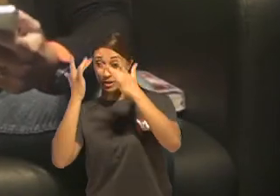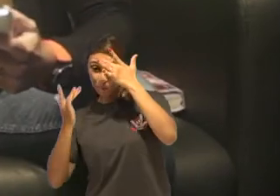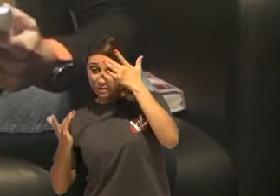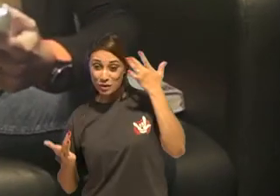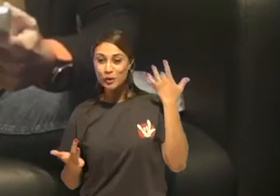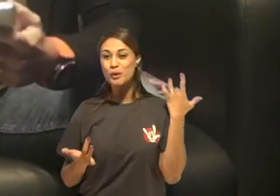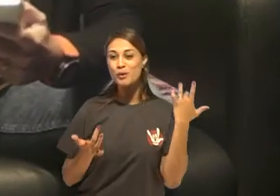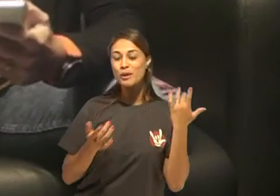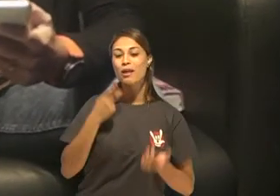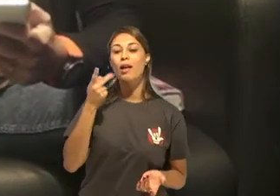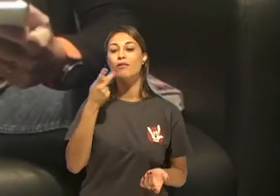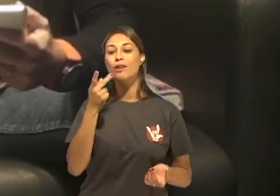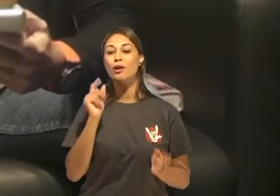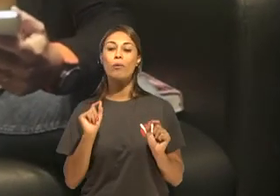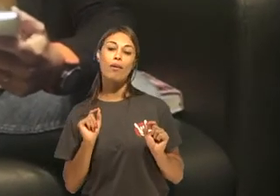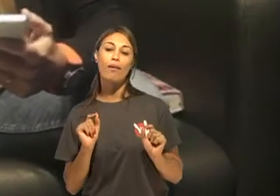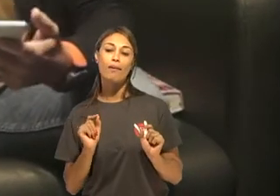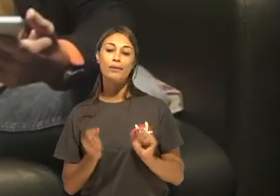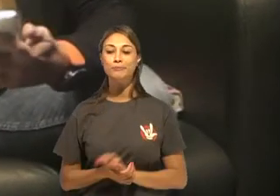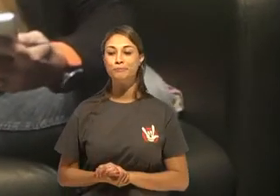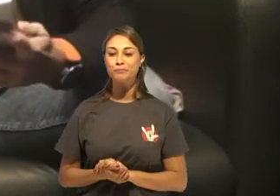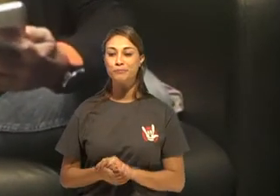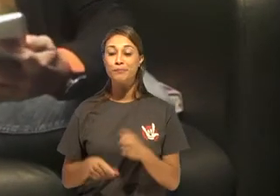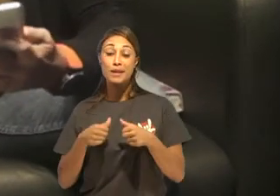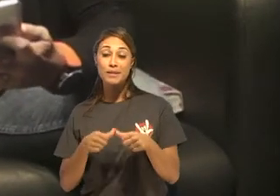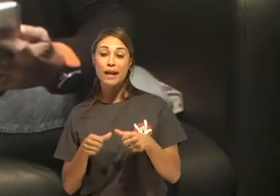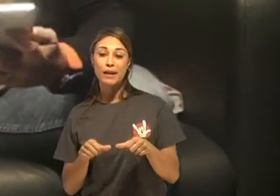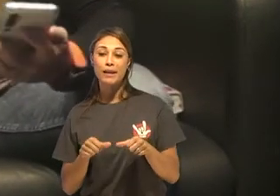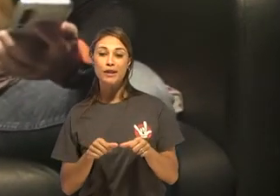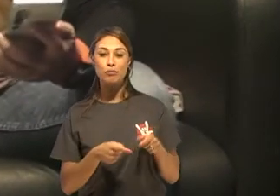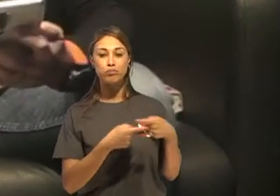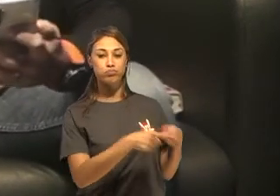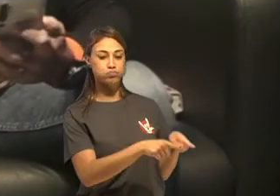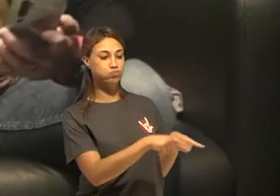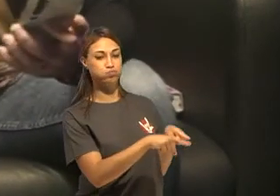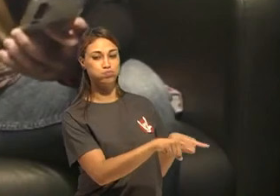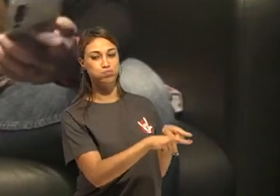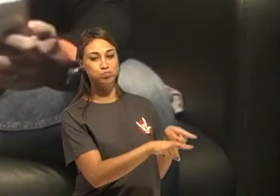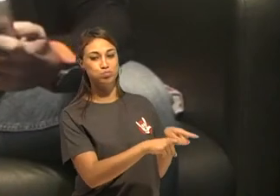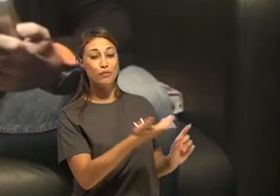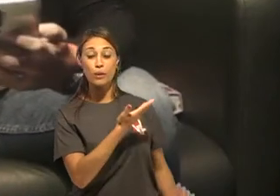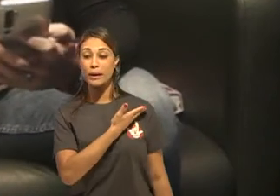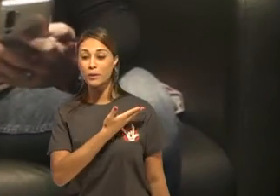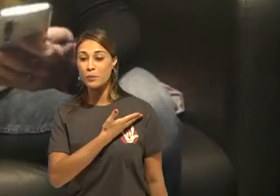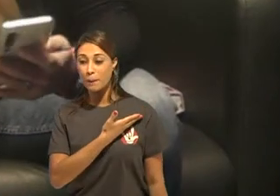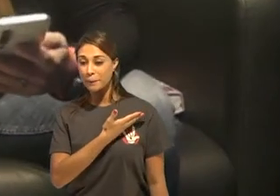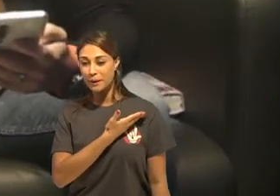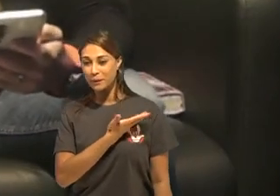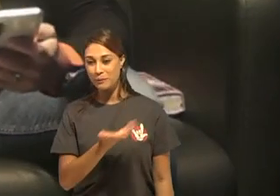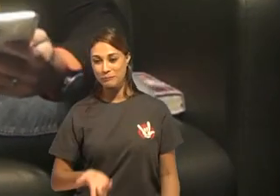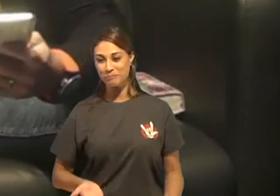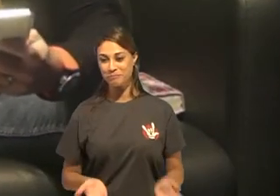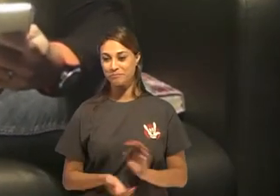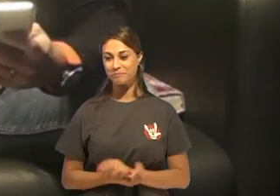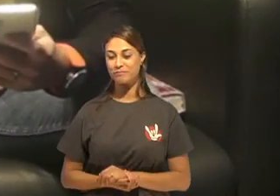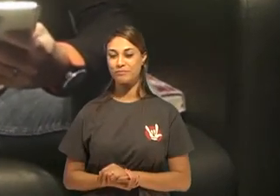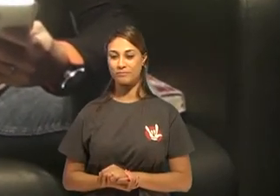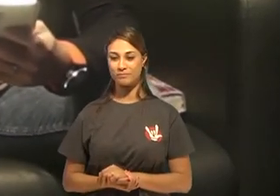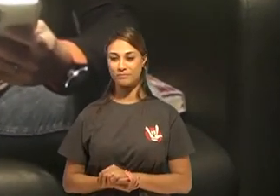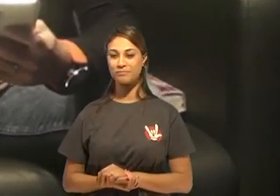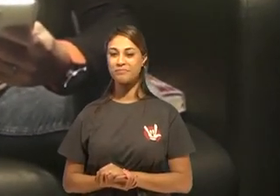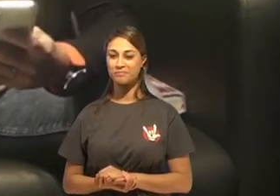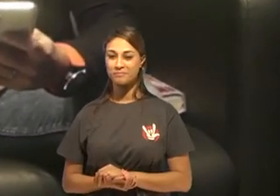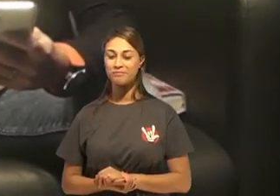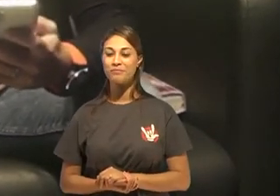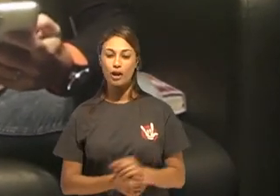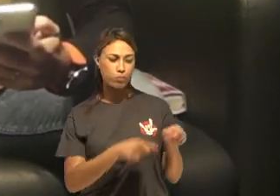nome, mas ele disse que estaria lutando para acordar o seu amigo Alê. Eu não sei quem é esse Alê, se é o Alex que está aqui ou algum outro Alê, mas estaria lutando para